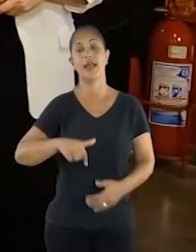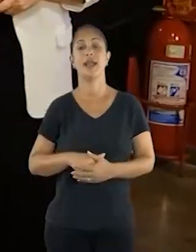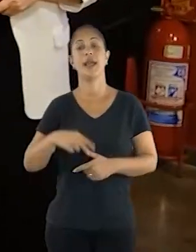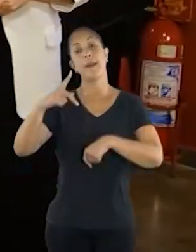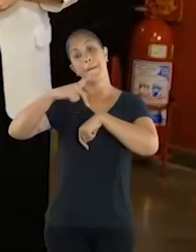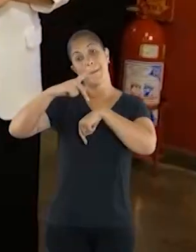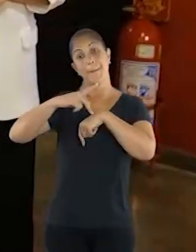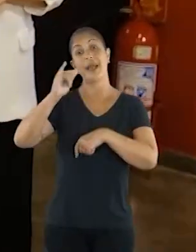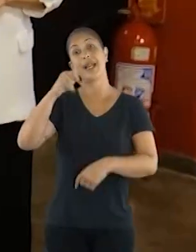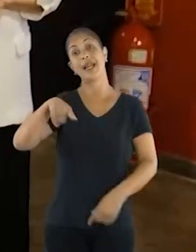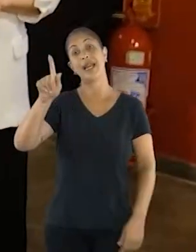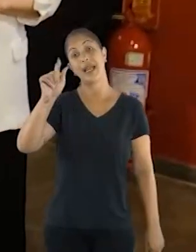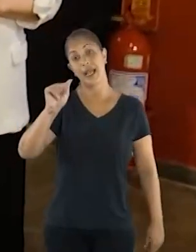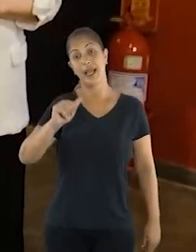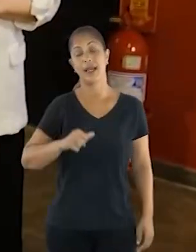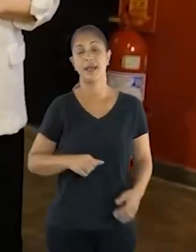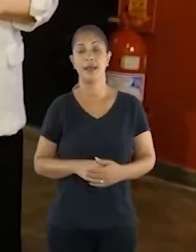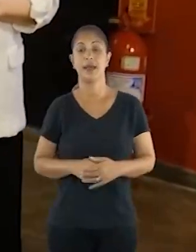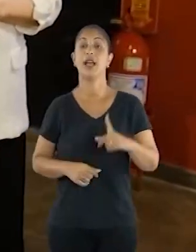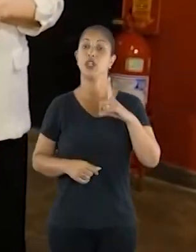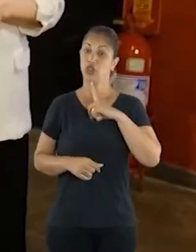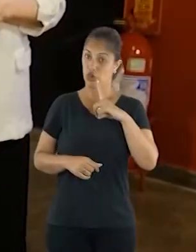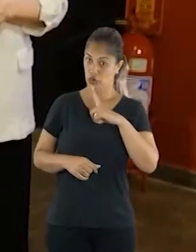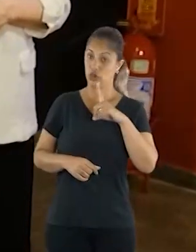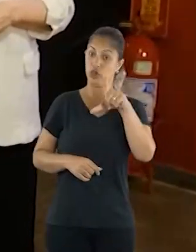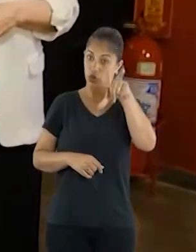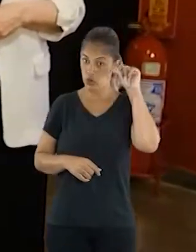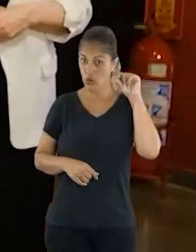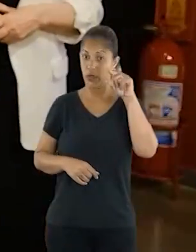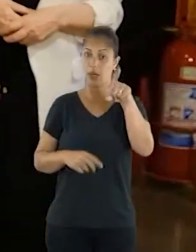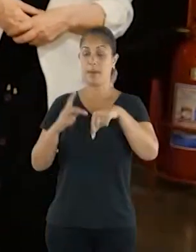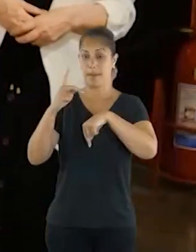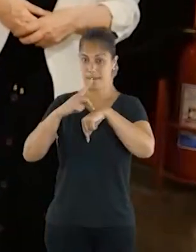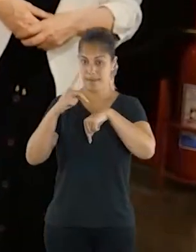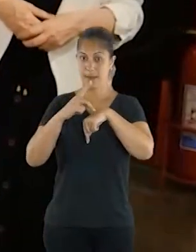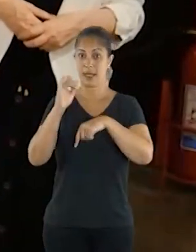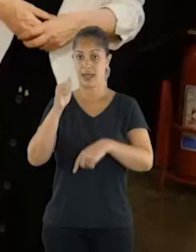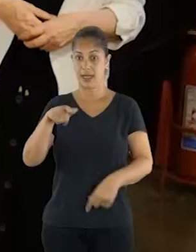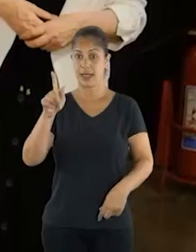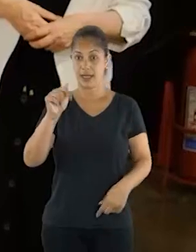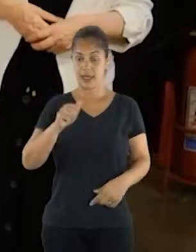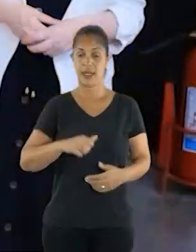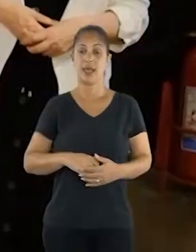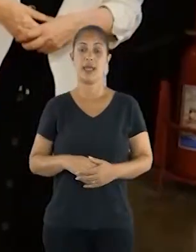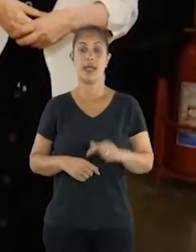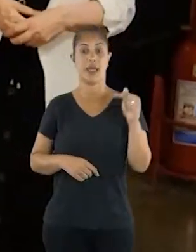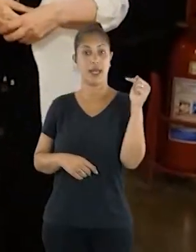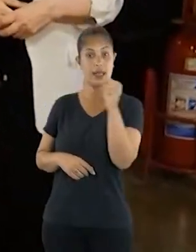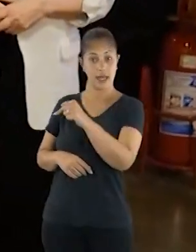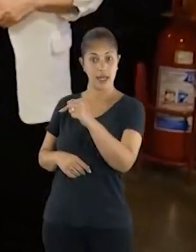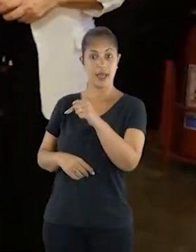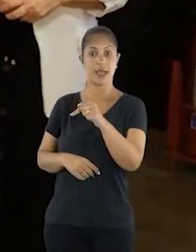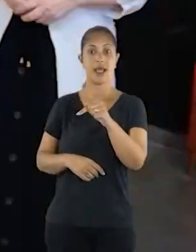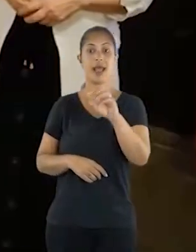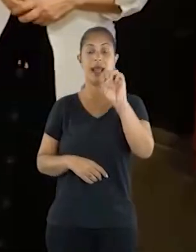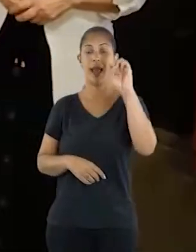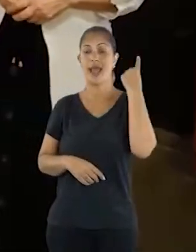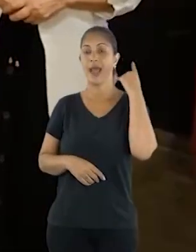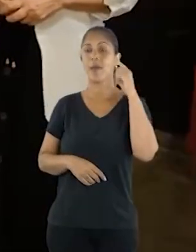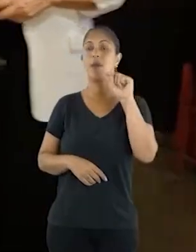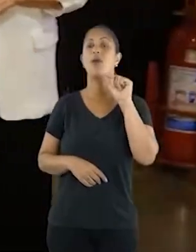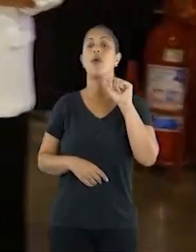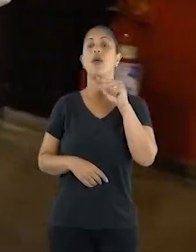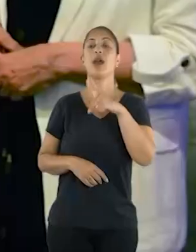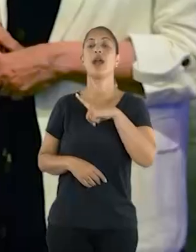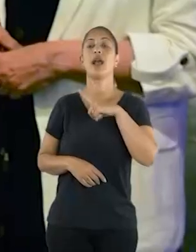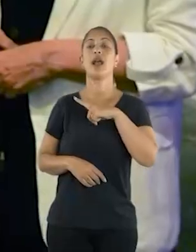da Pedra do Ingá. Ele escolheu elementos da Pedra do Ingá e aqui a gente está reproduzindo.